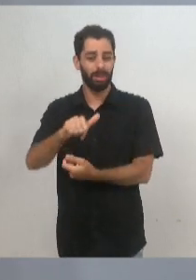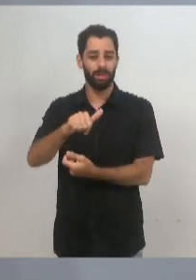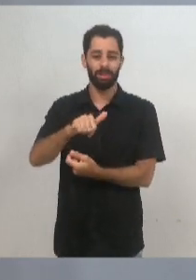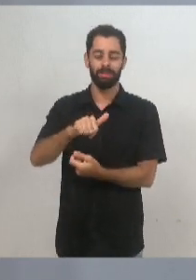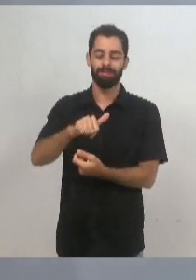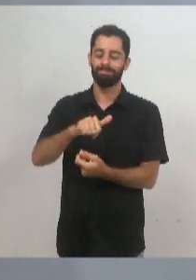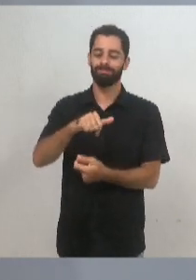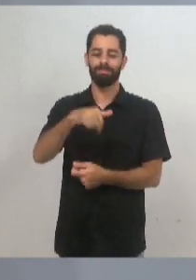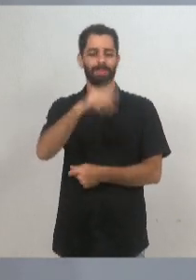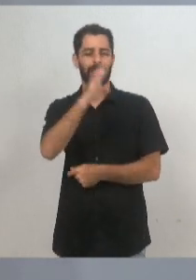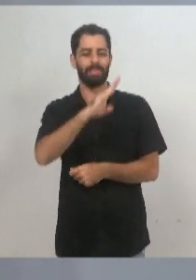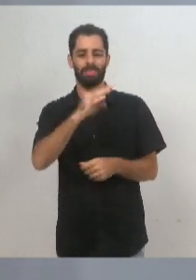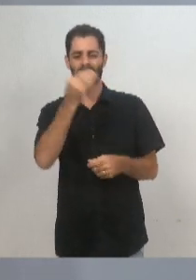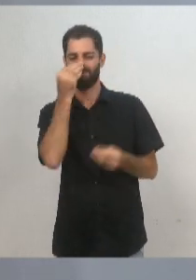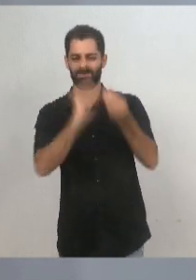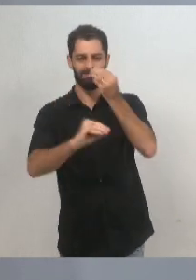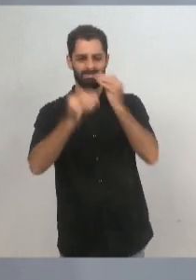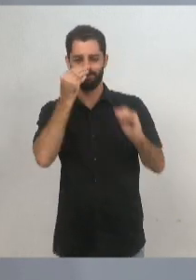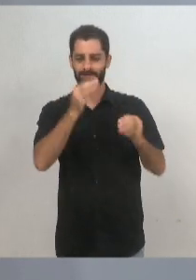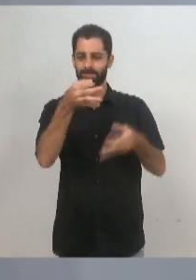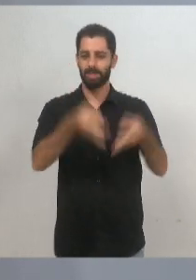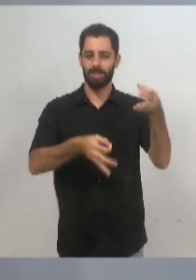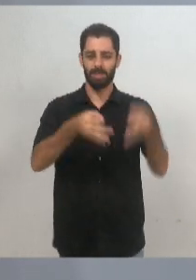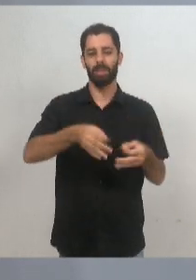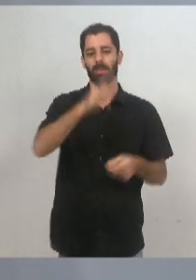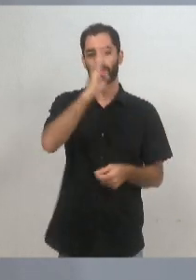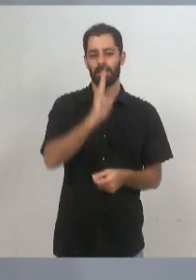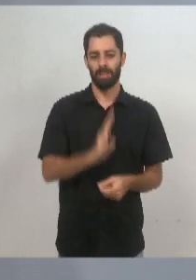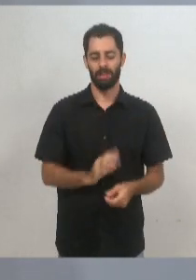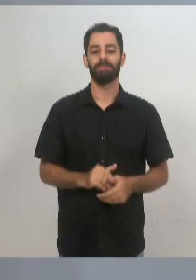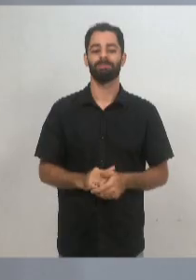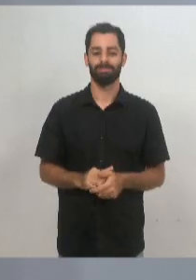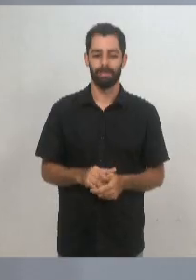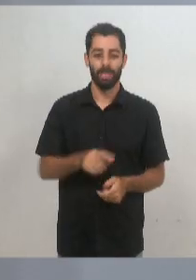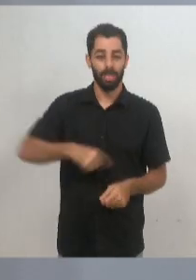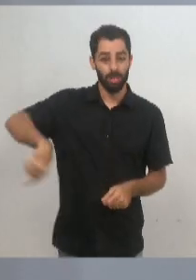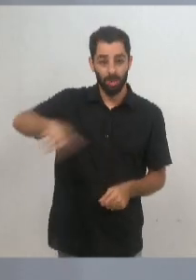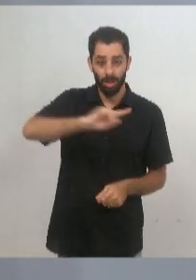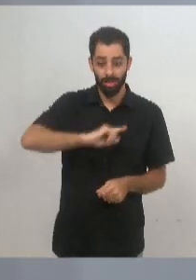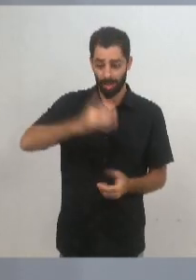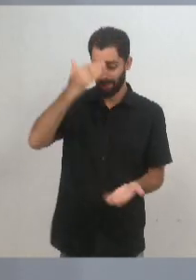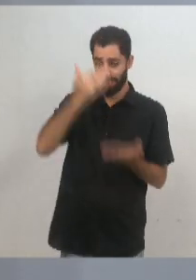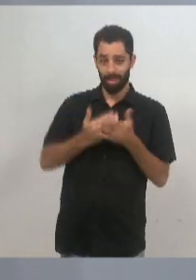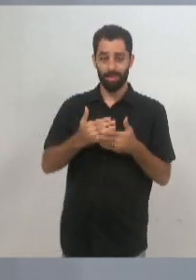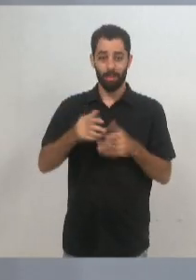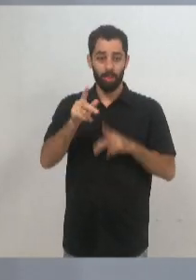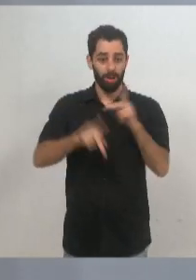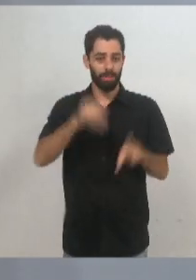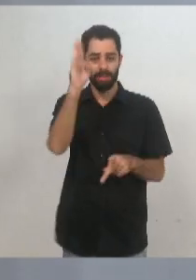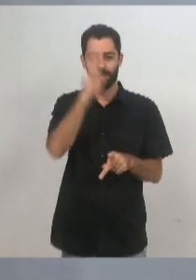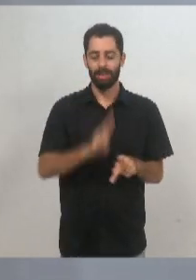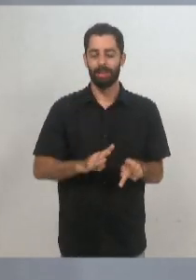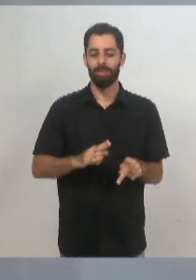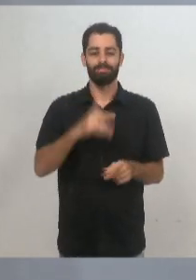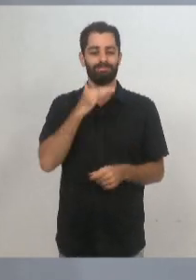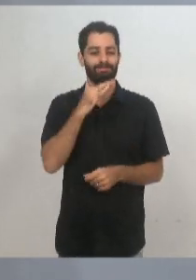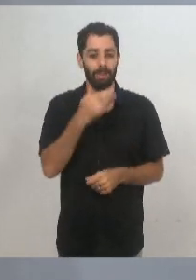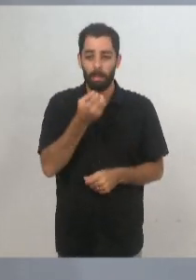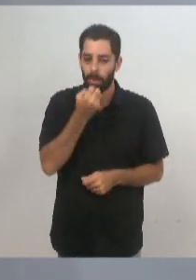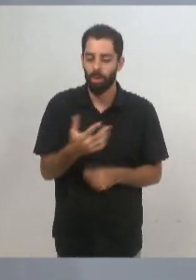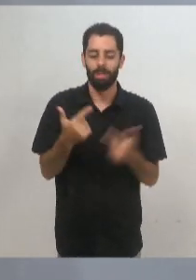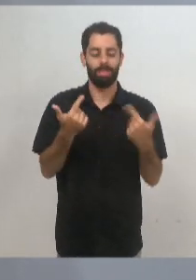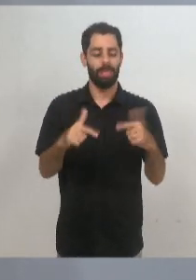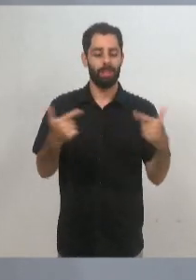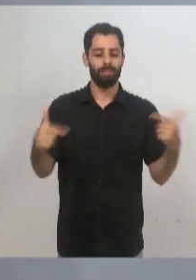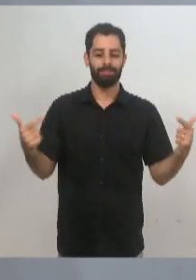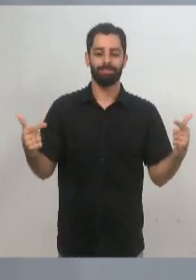está desprezando o nosso judiciário brasileiro. A nossa credibilidade, que não está boa,